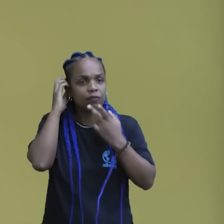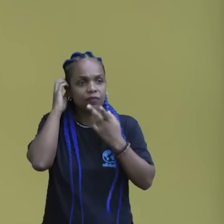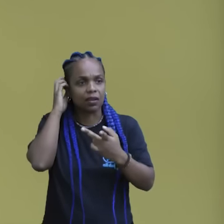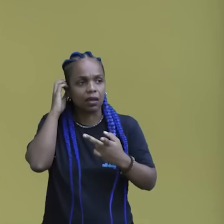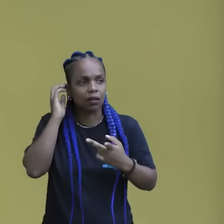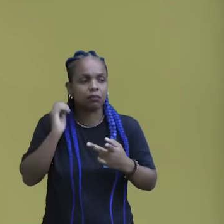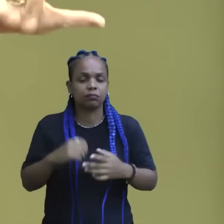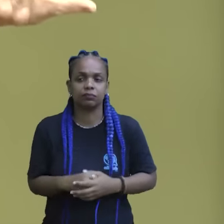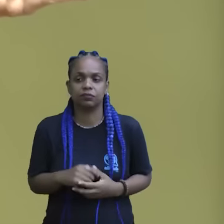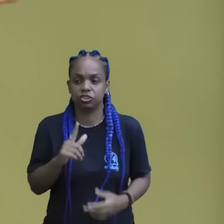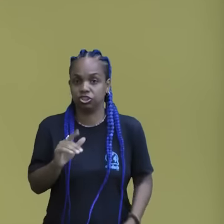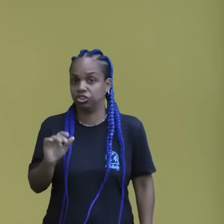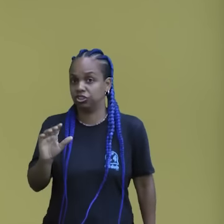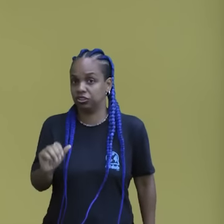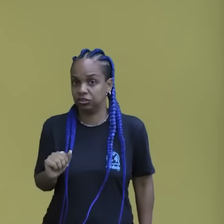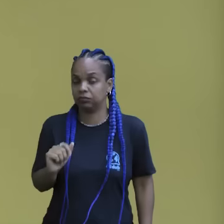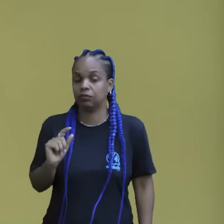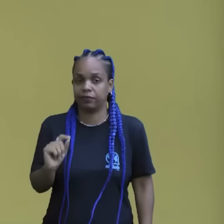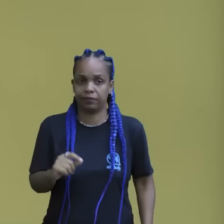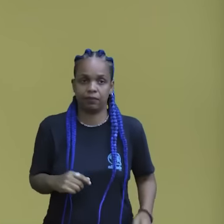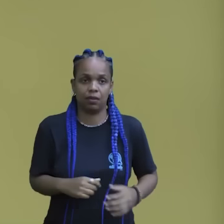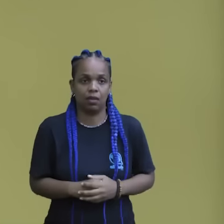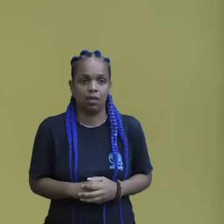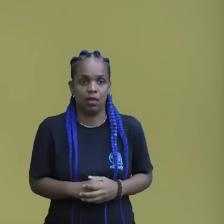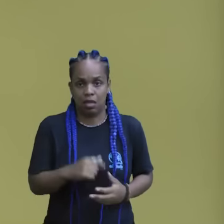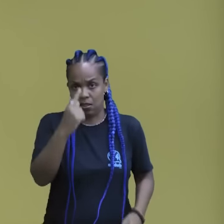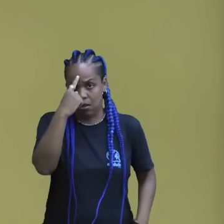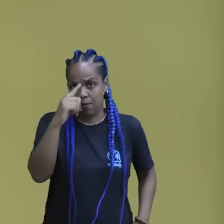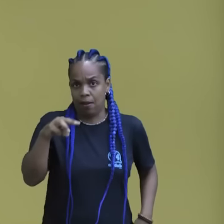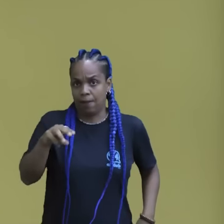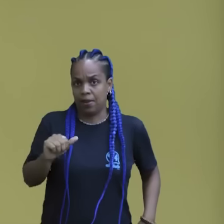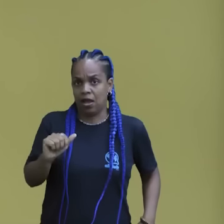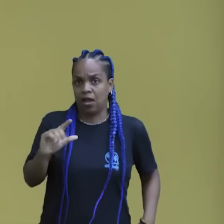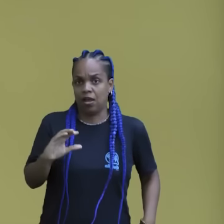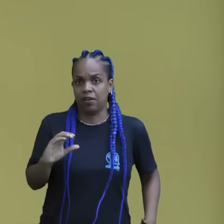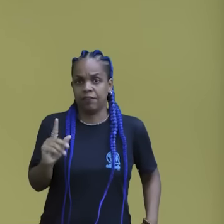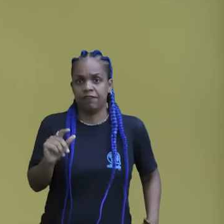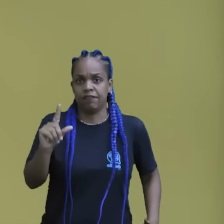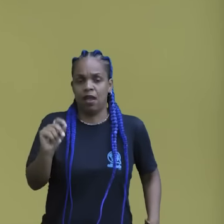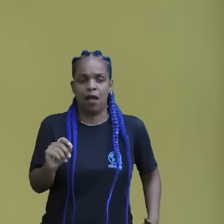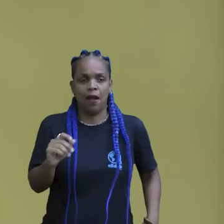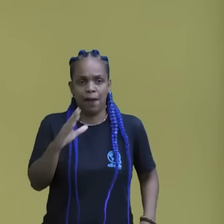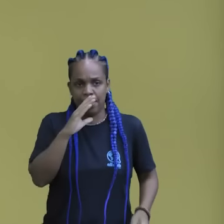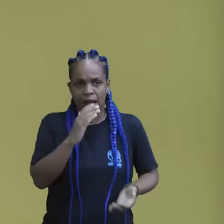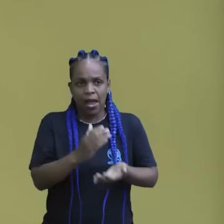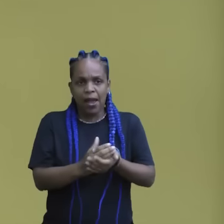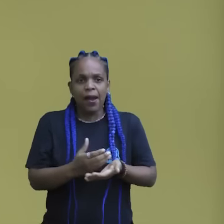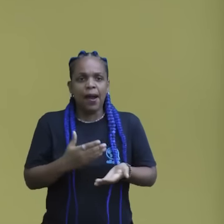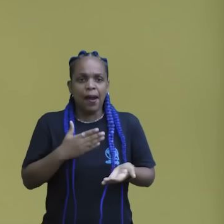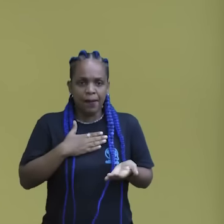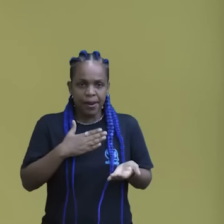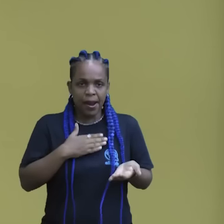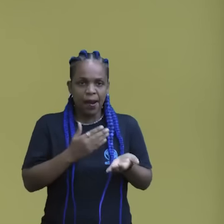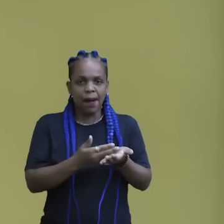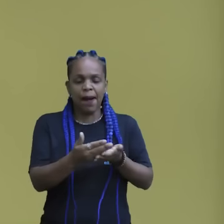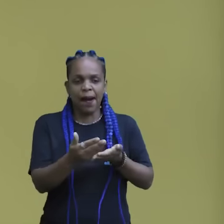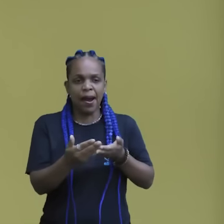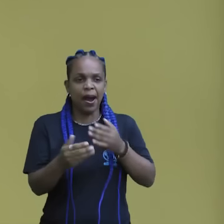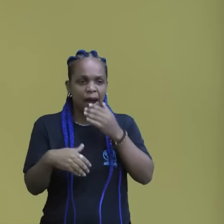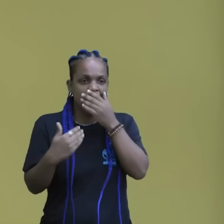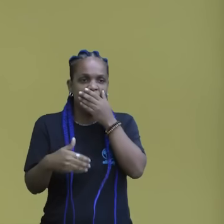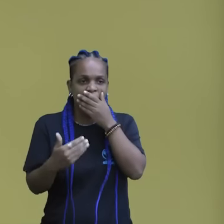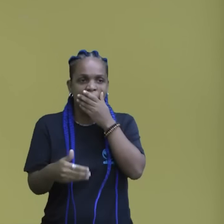Machado, justamente com as crônicas, que não estão completas até hoje. O Afrânio fez uma